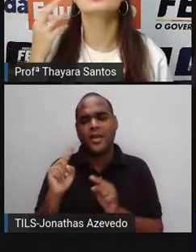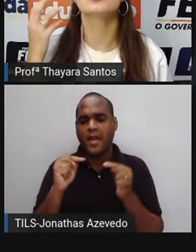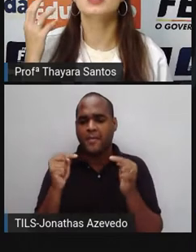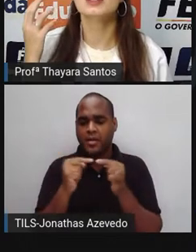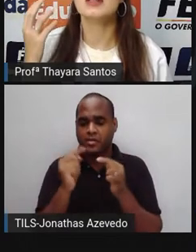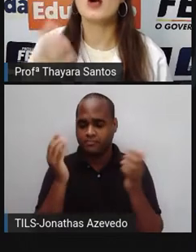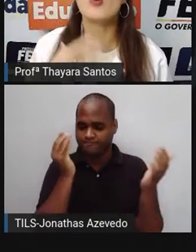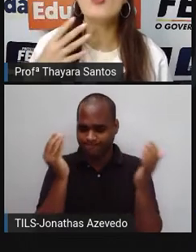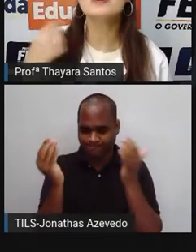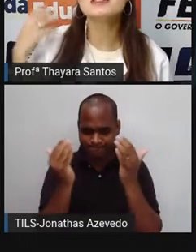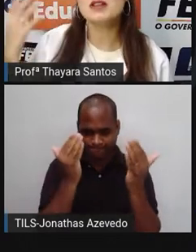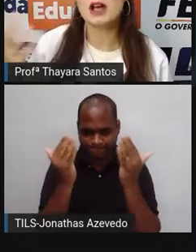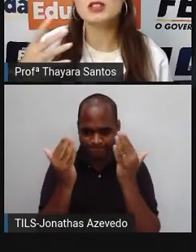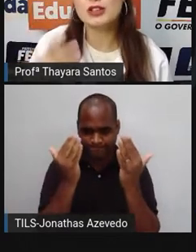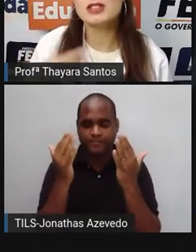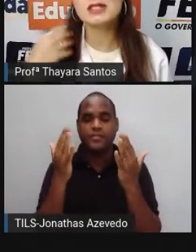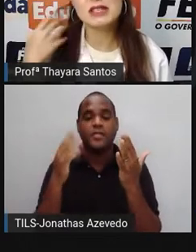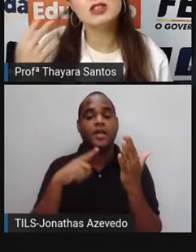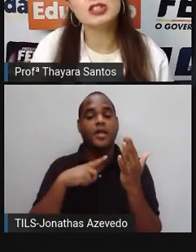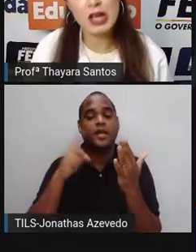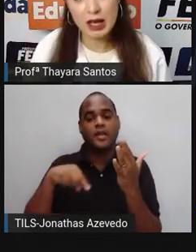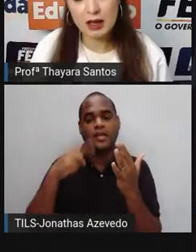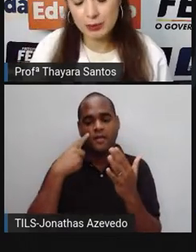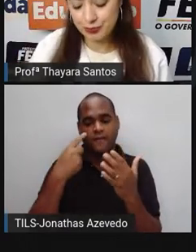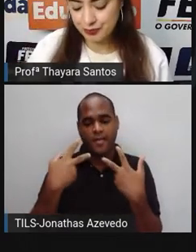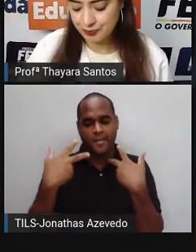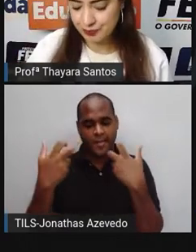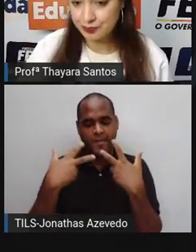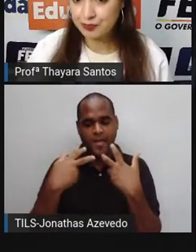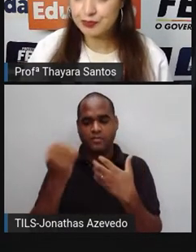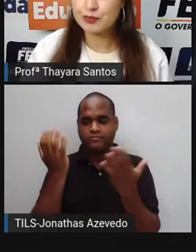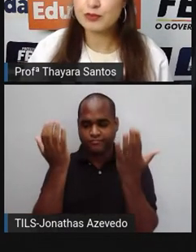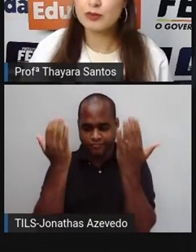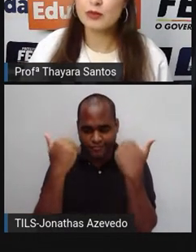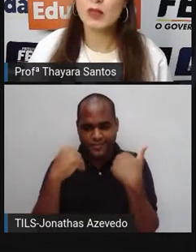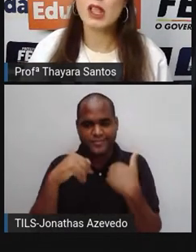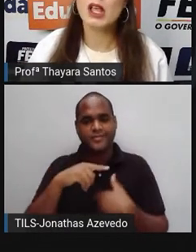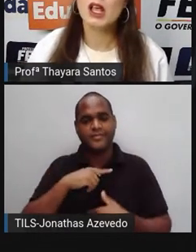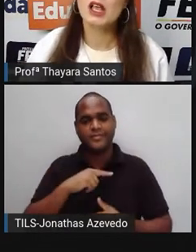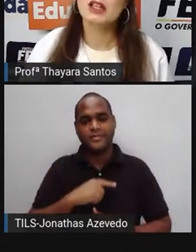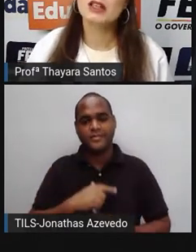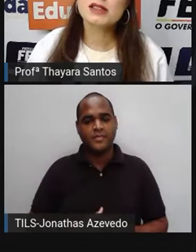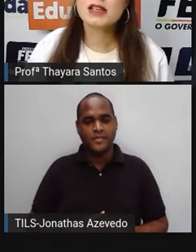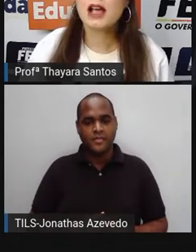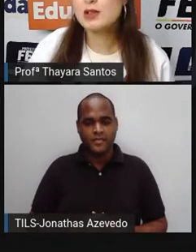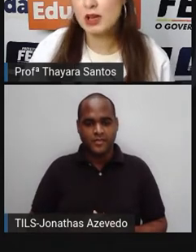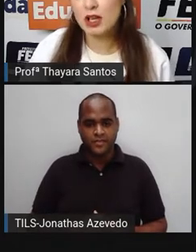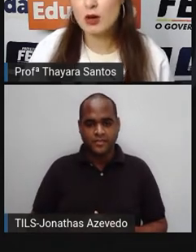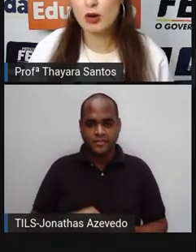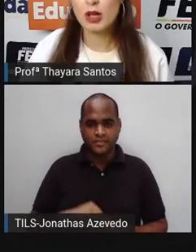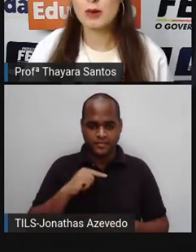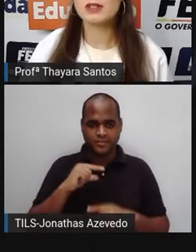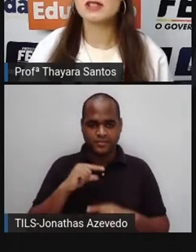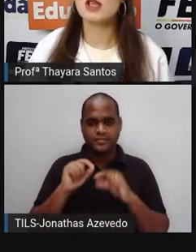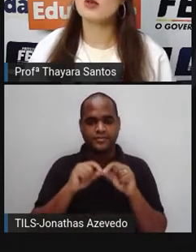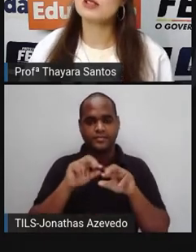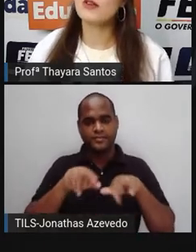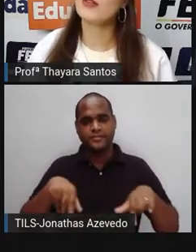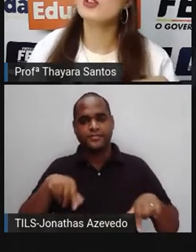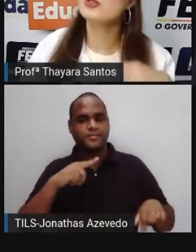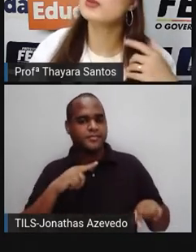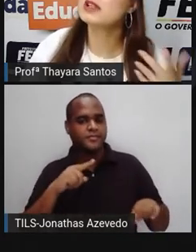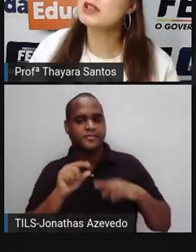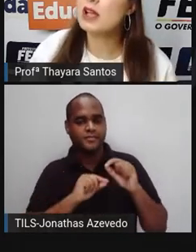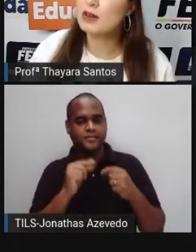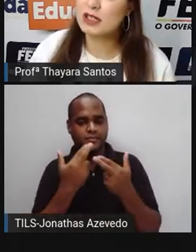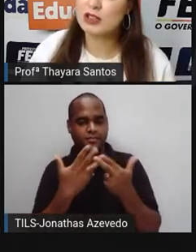psicológico né como a gente se enxerga e nesse caso aqui que eu coloquei para vocês